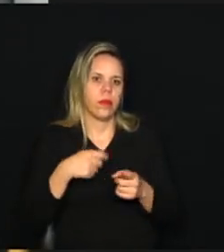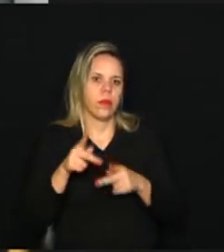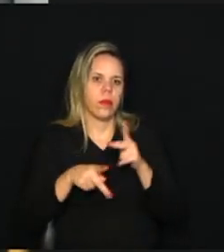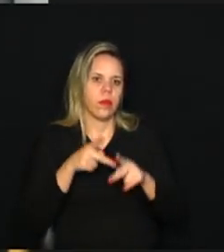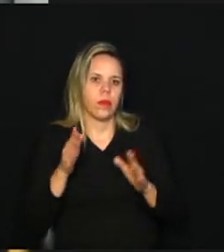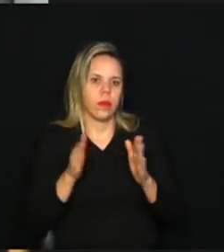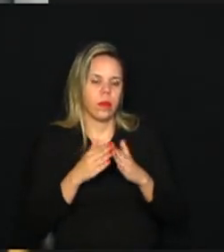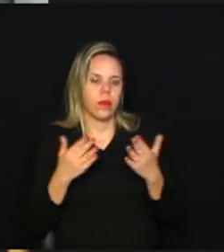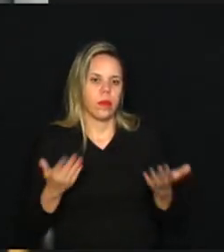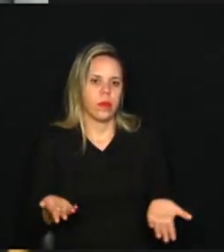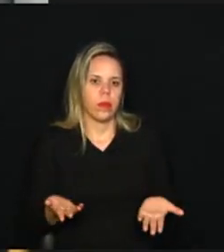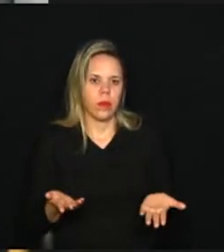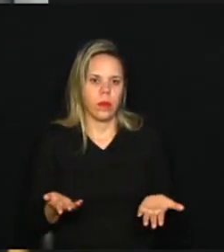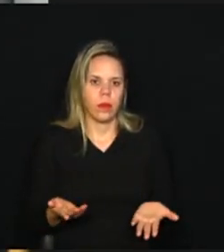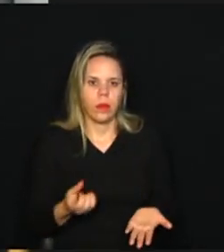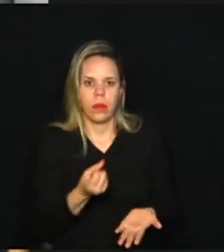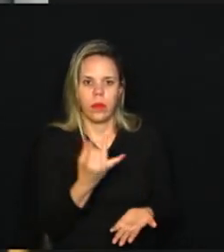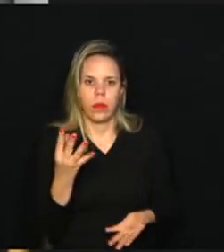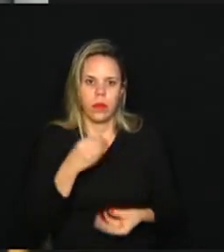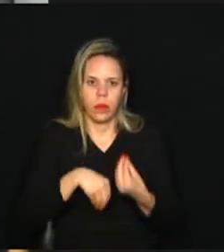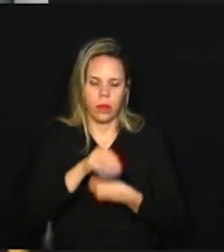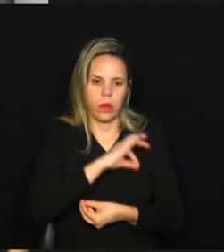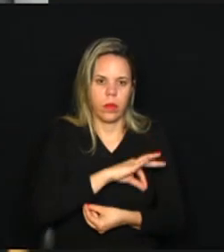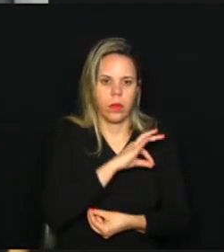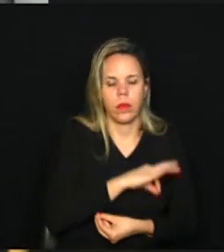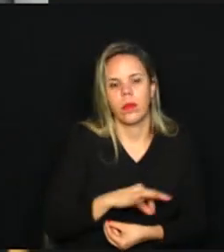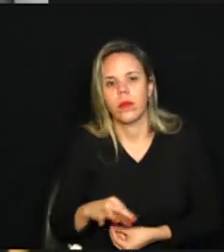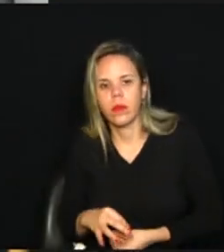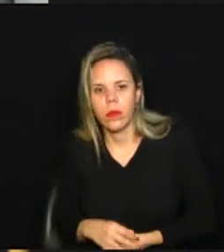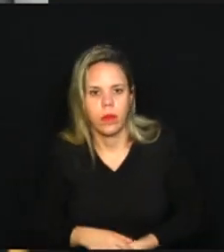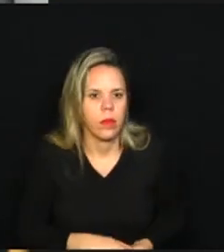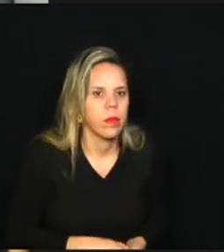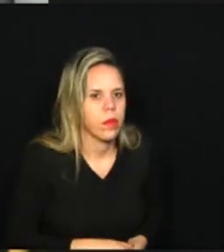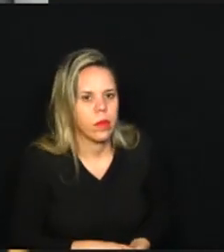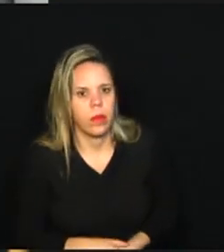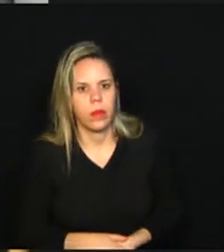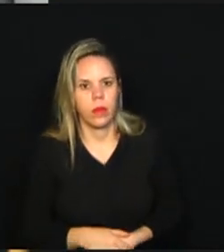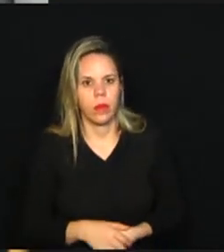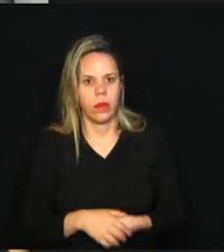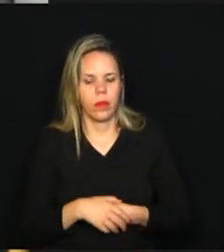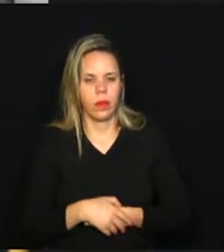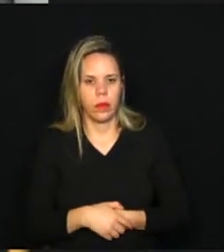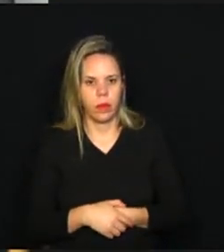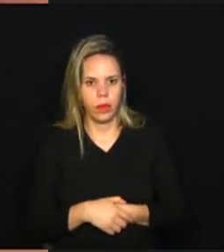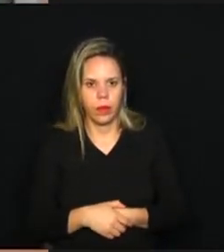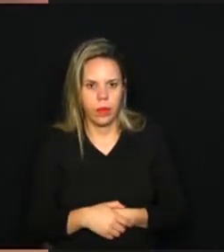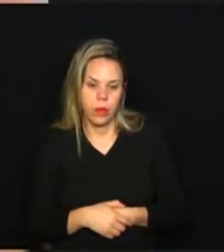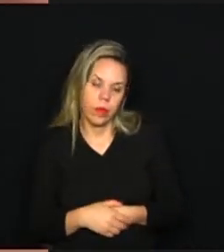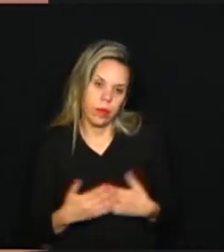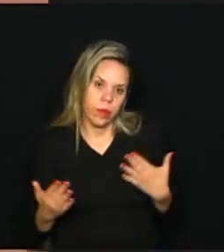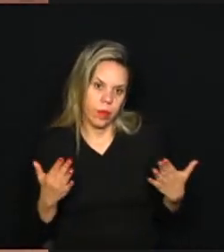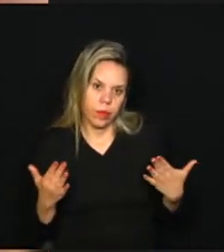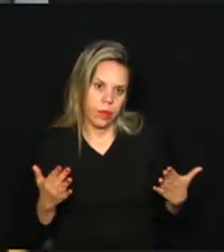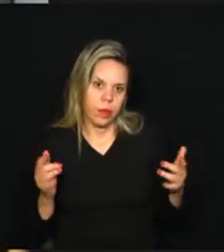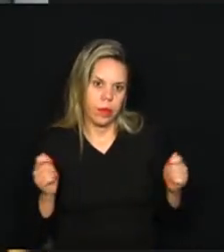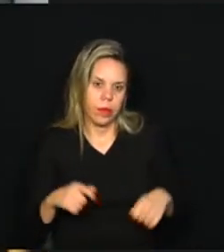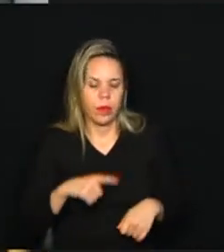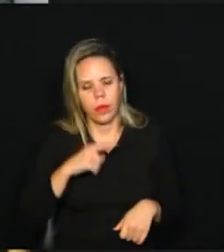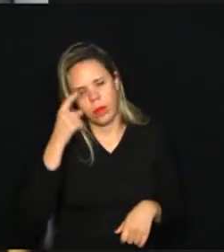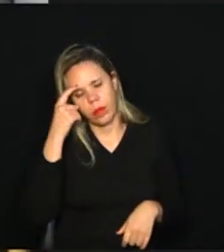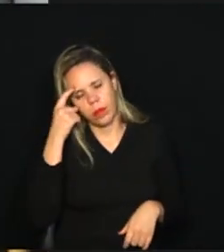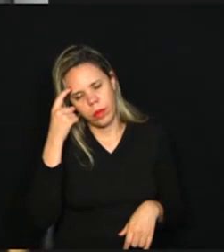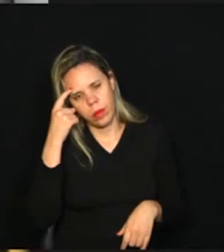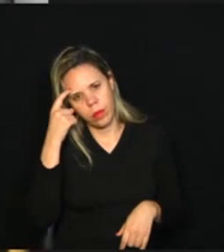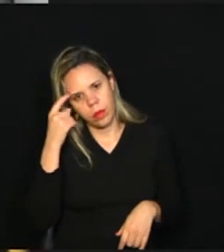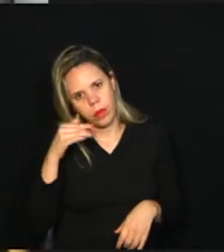em casa com 1/3 do salário mínimo, né? Ou 25% do salário mínimo. Então, talvez a gente tenha que pensar um pouco